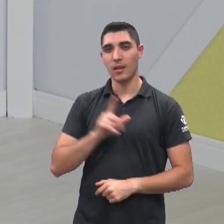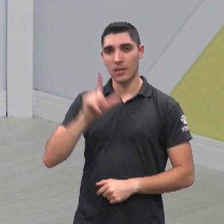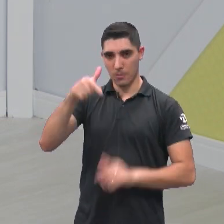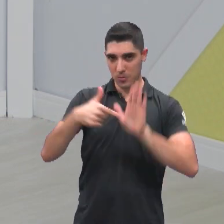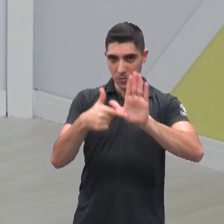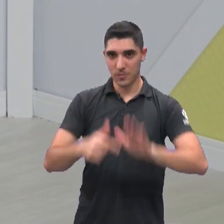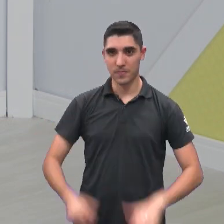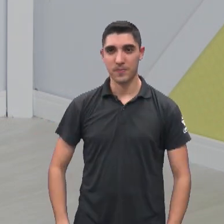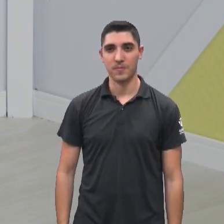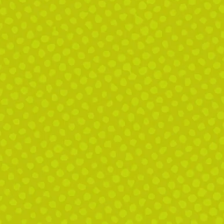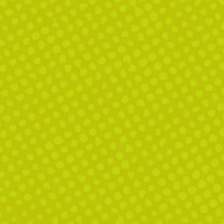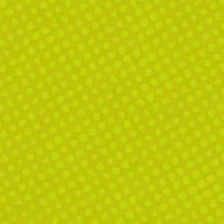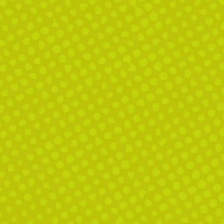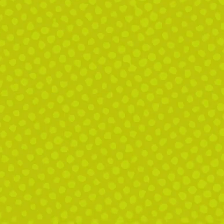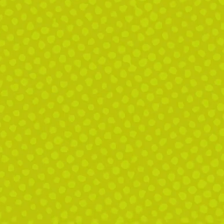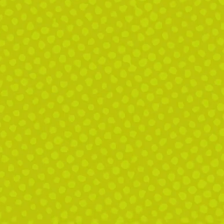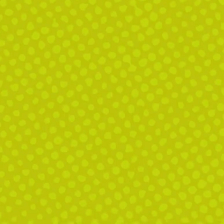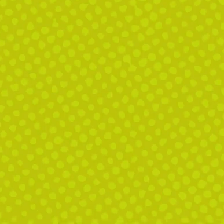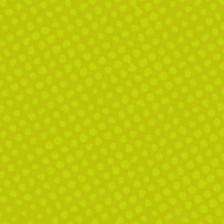voltamos.